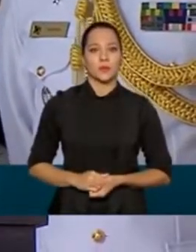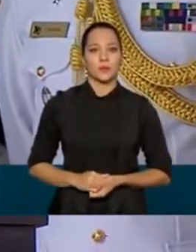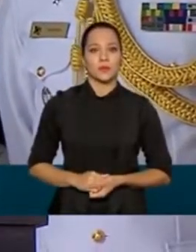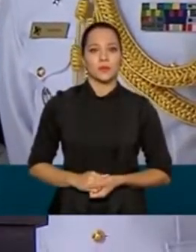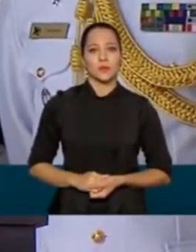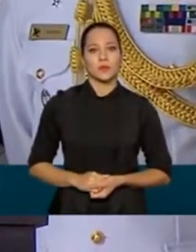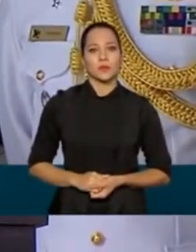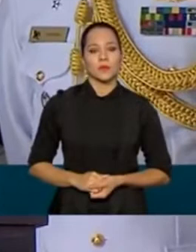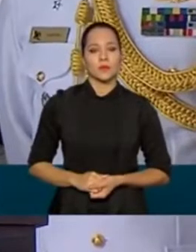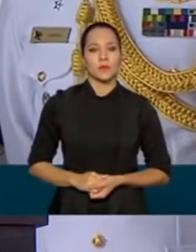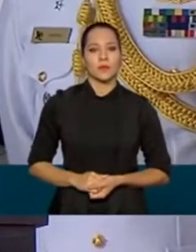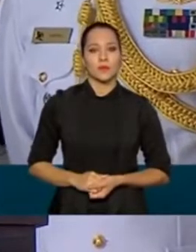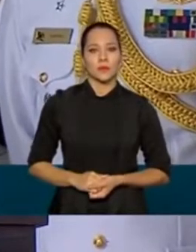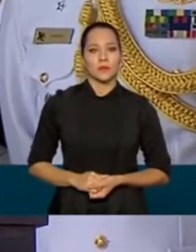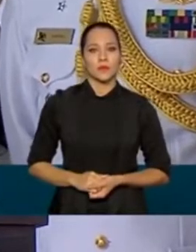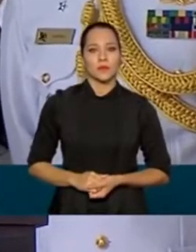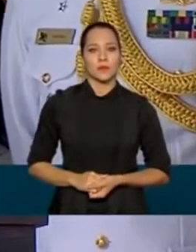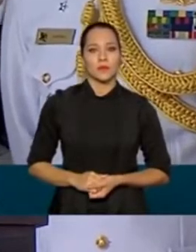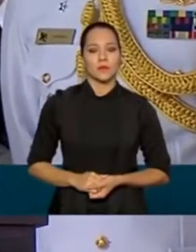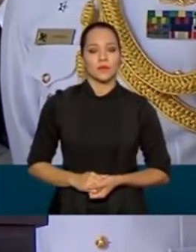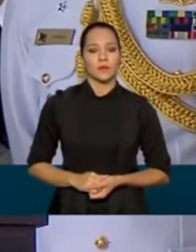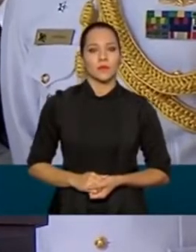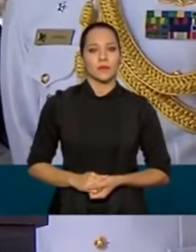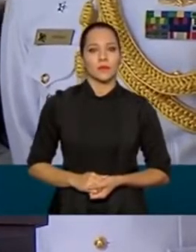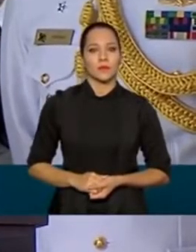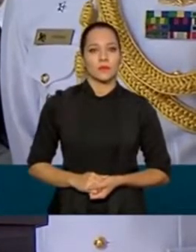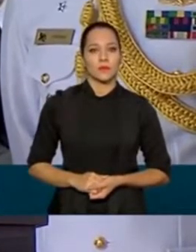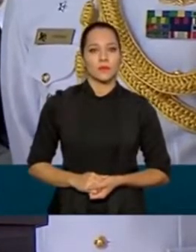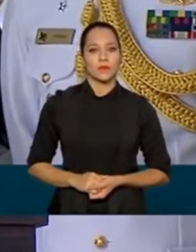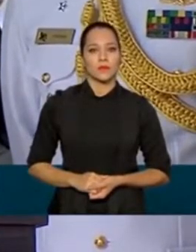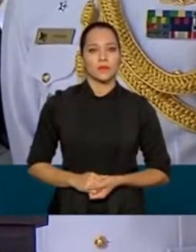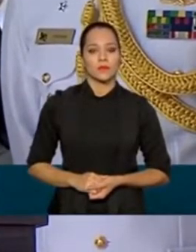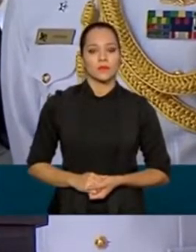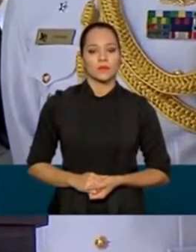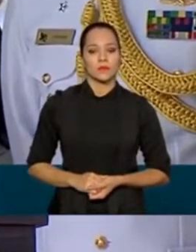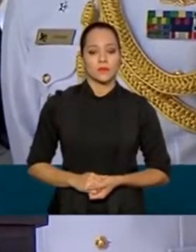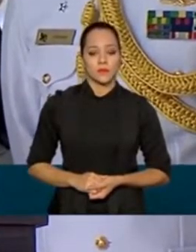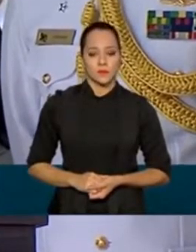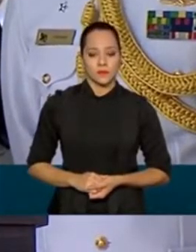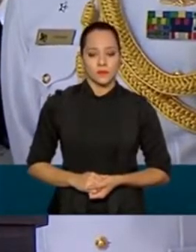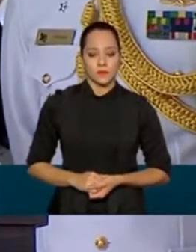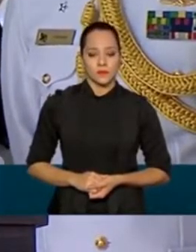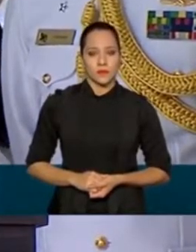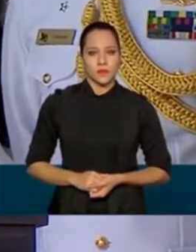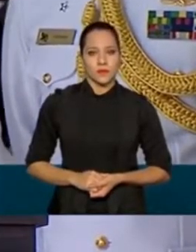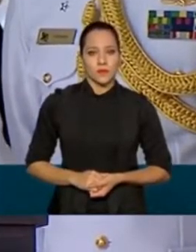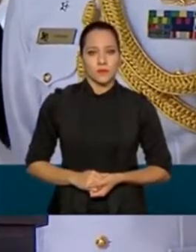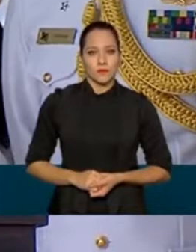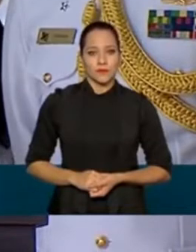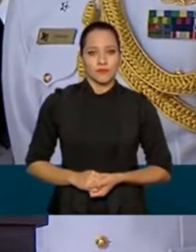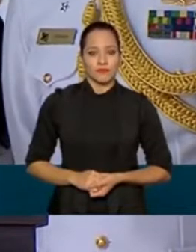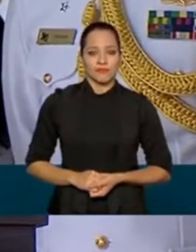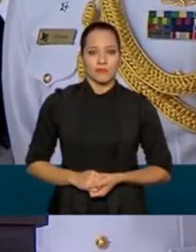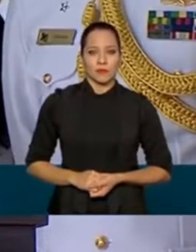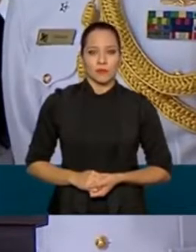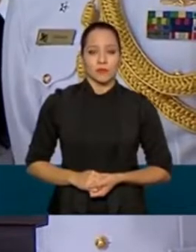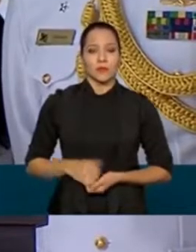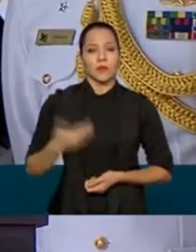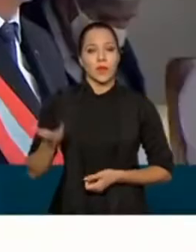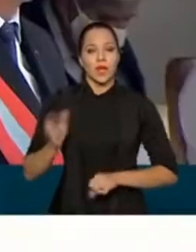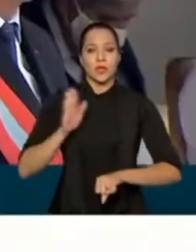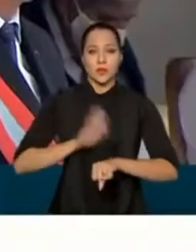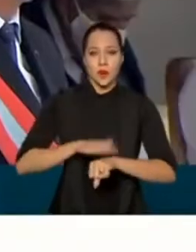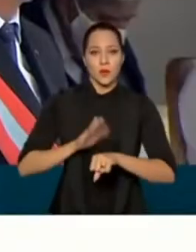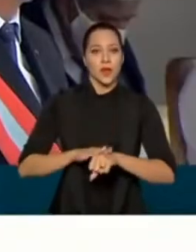Sendo, então, este um momento de atracação, é também um momento de exercitar a gratidão ao presidente da República,